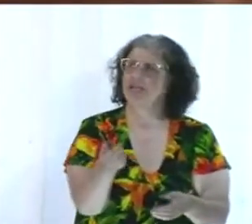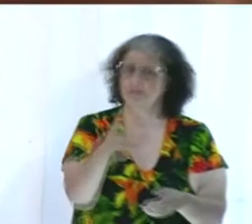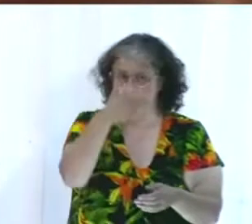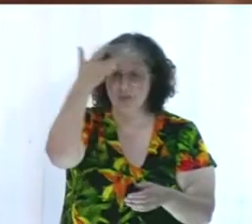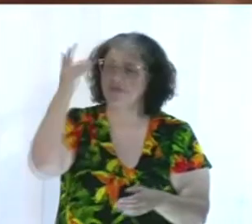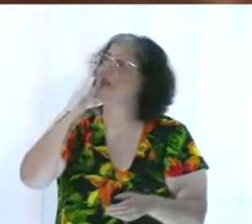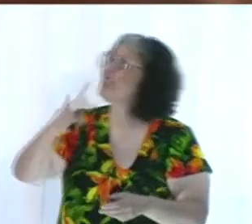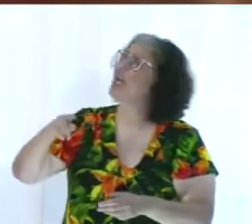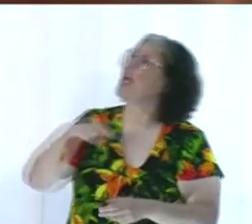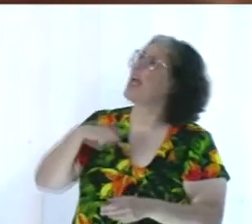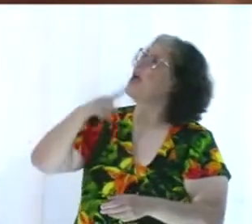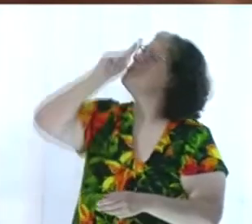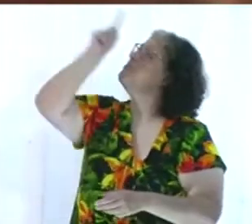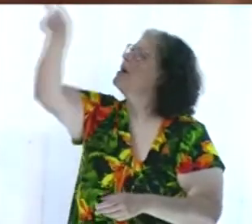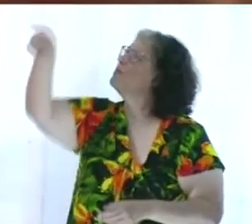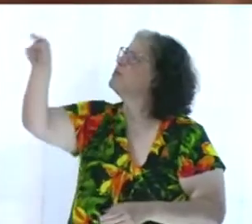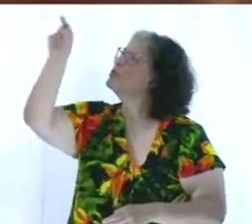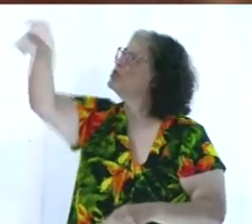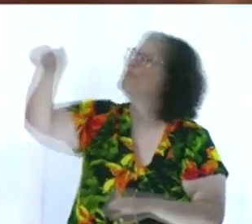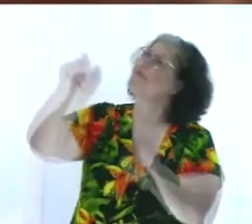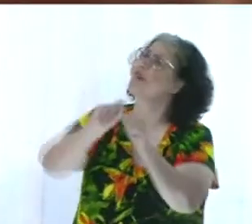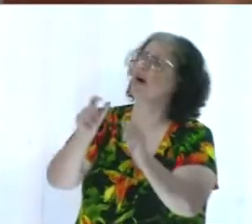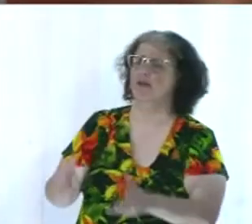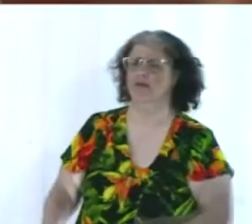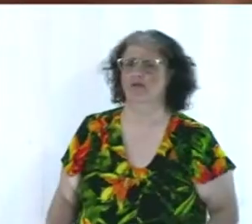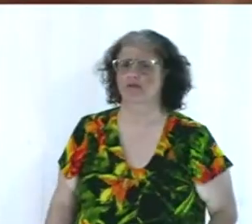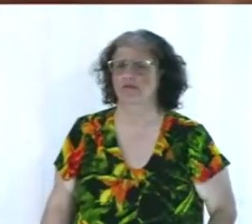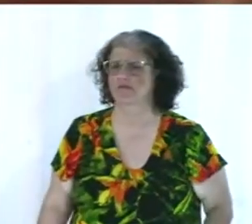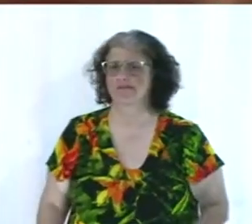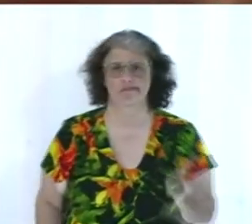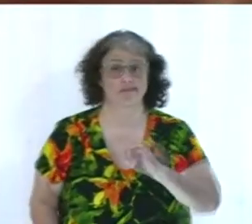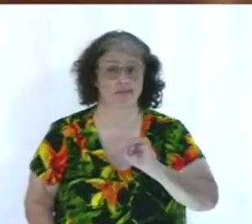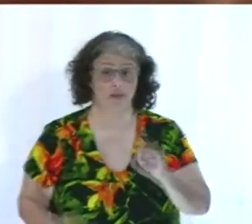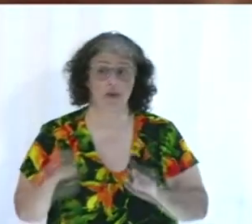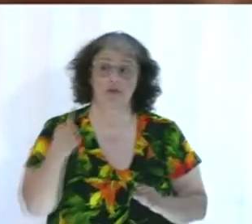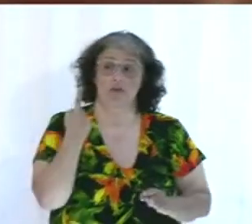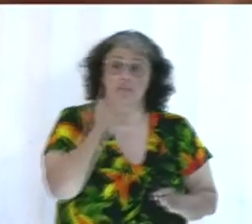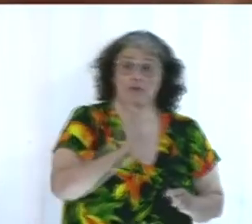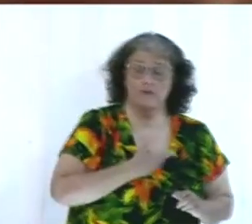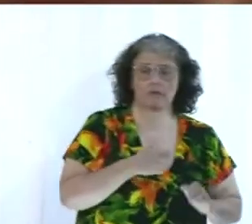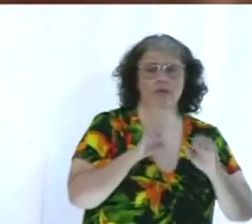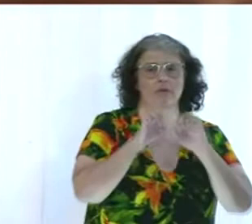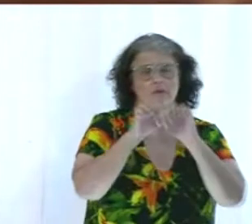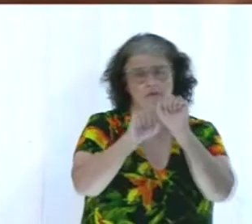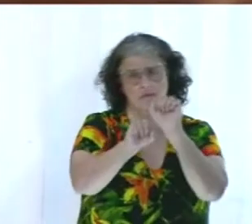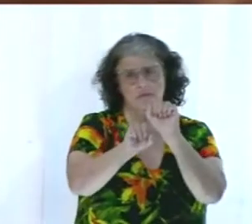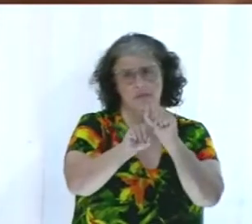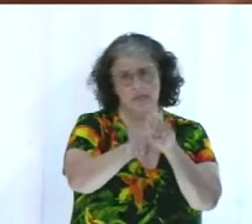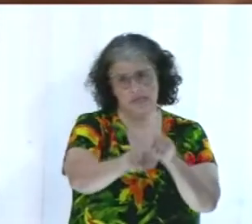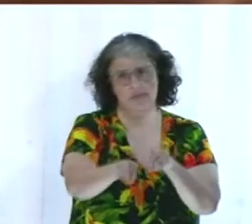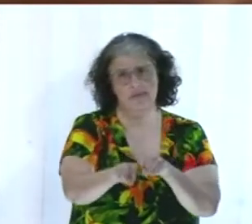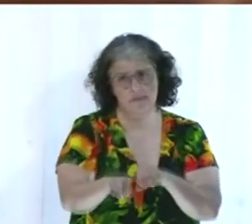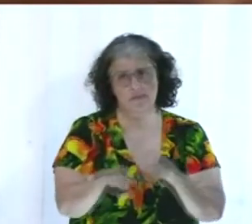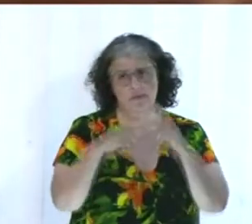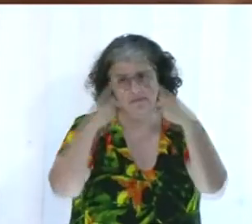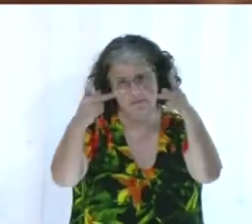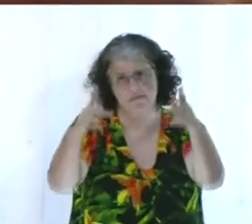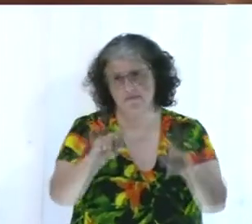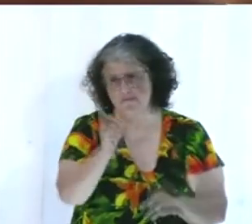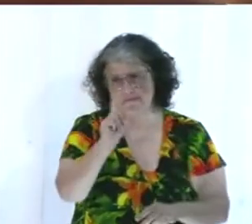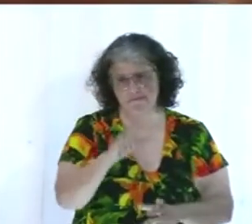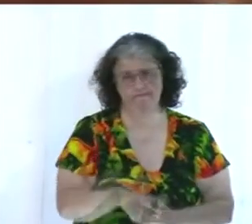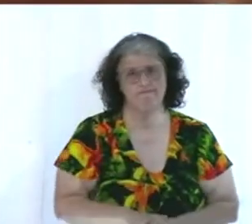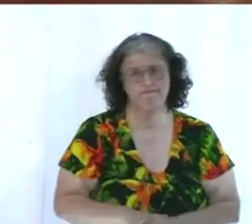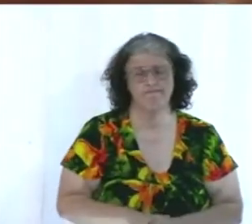a fazer. Esse não é o evangelho que nós ensinamos e pregamos. O genuíno evangelho, o Cristo é rei.